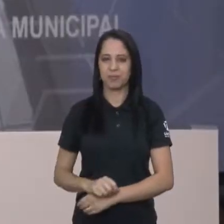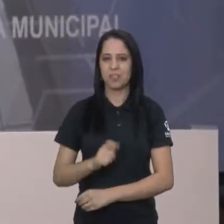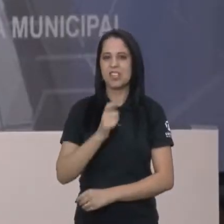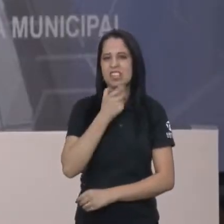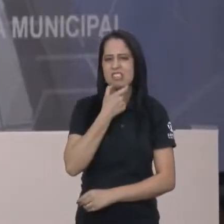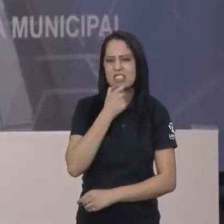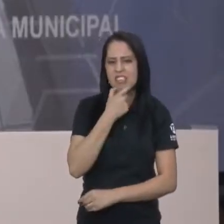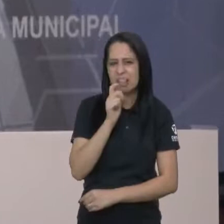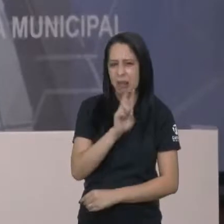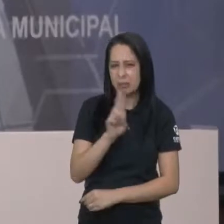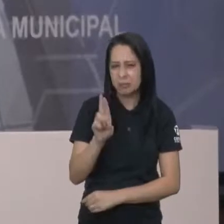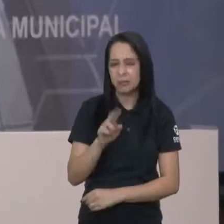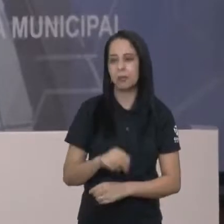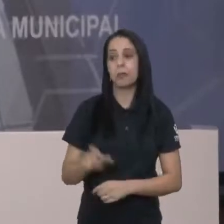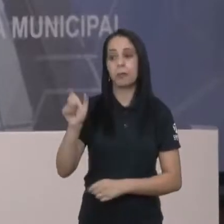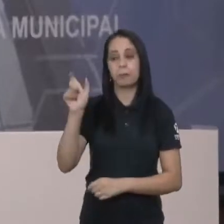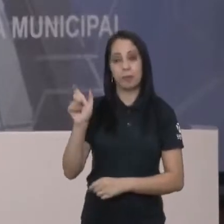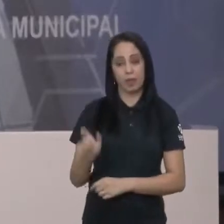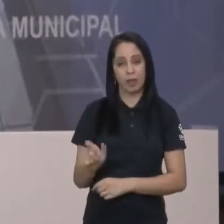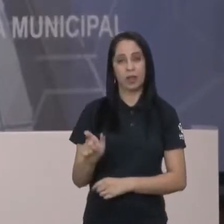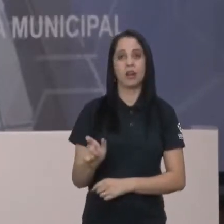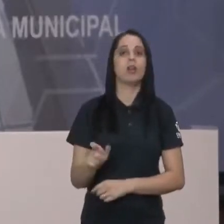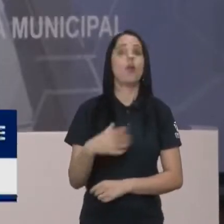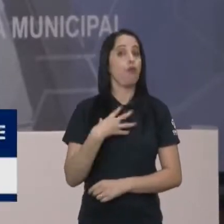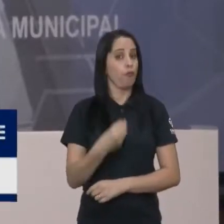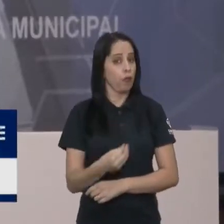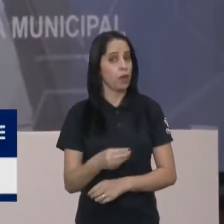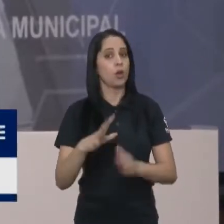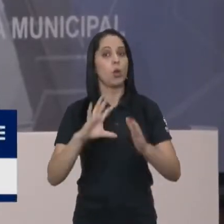Casado com a Carolina,